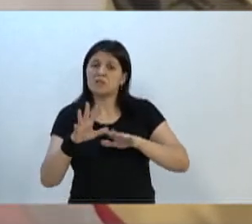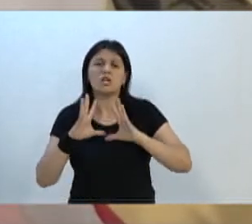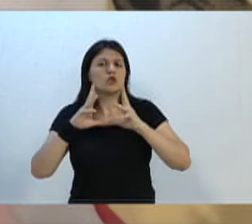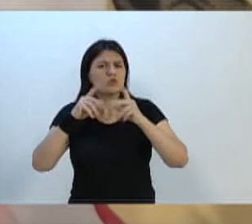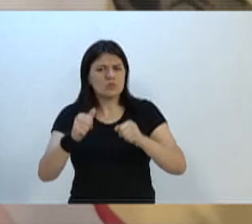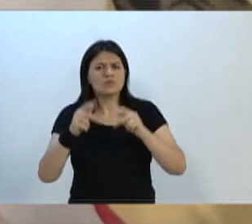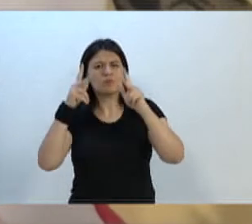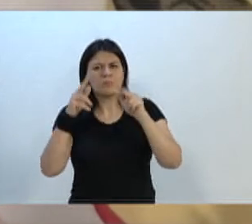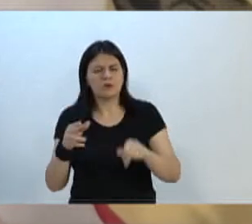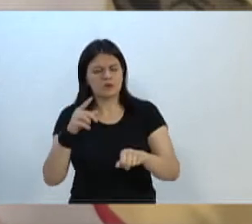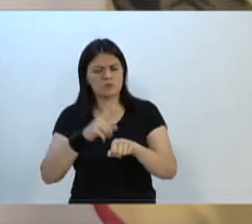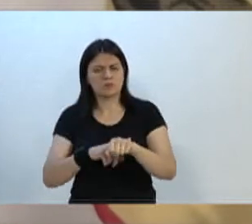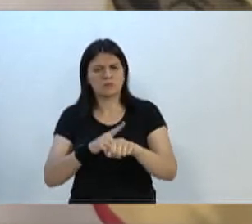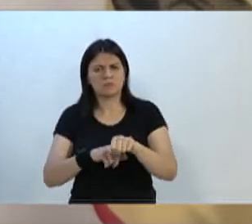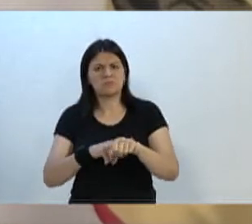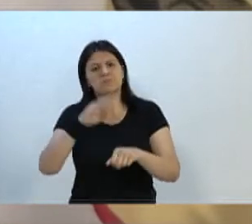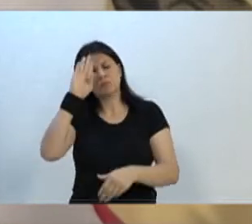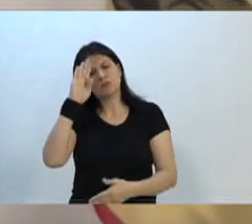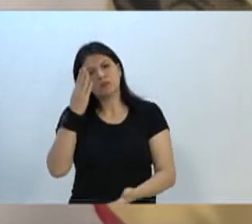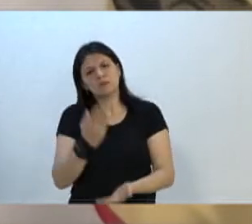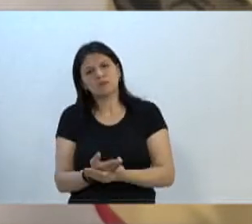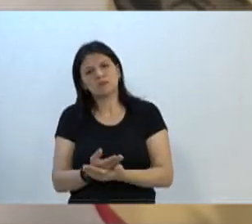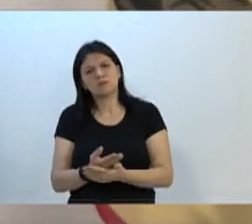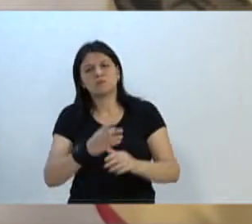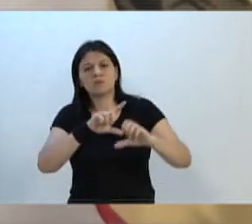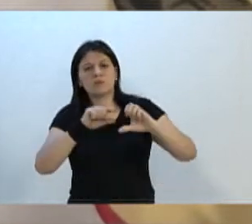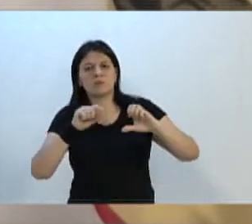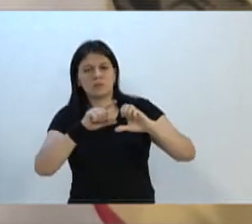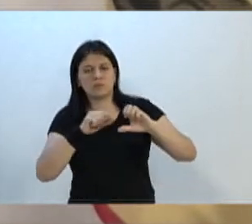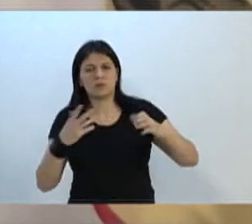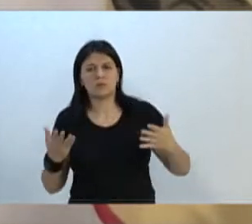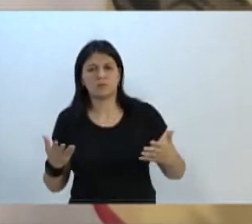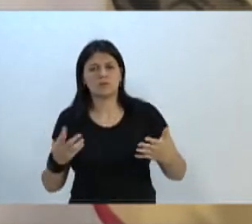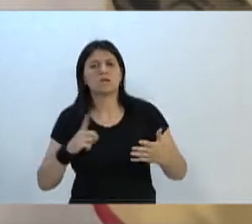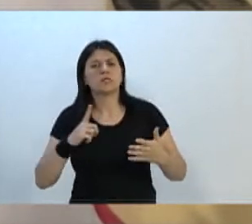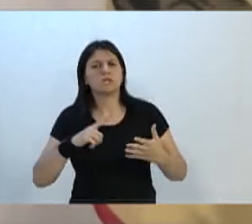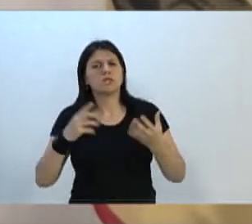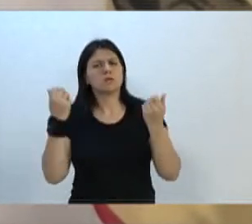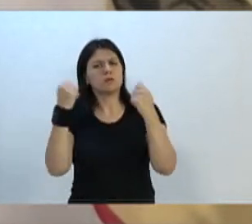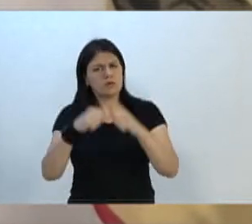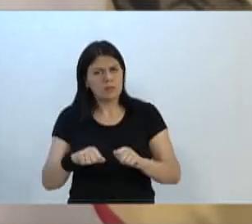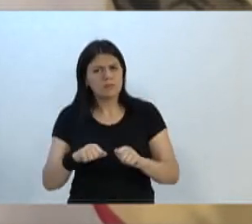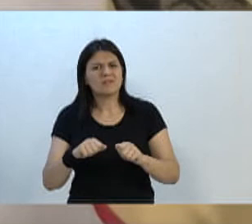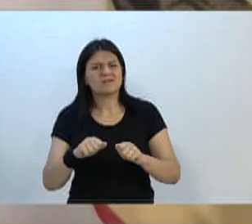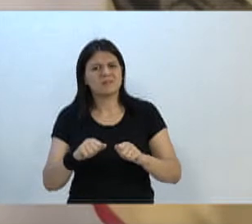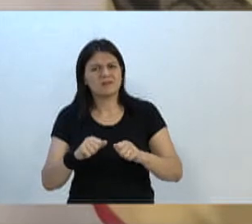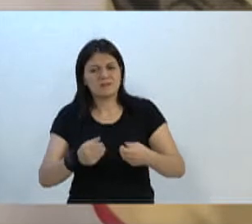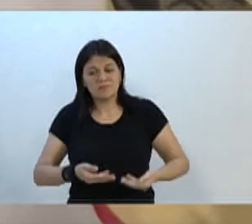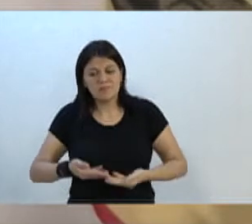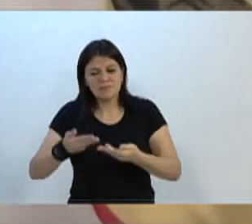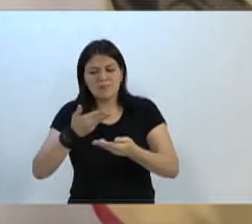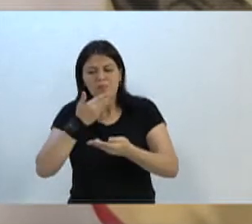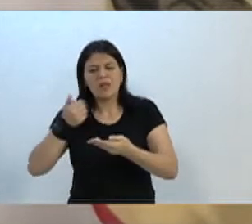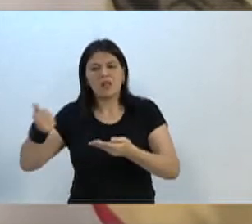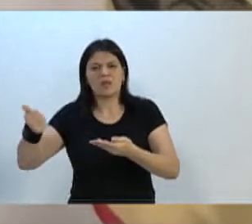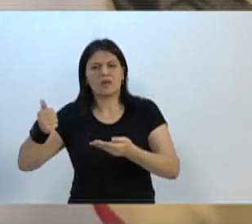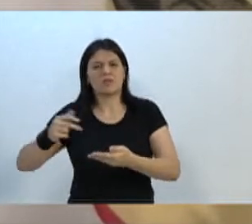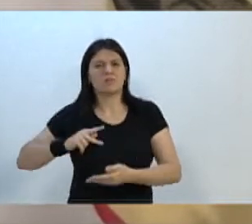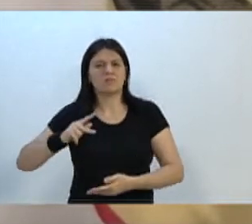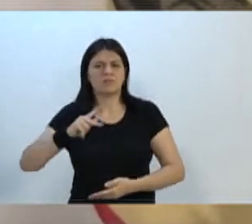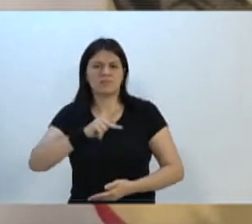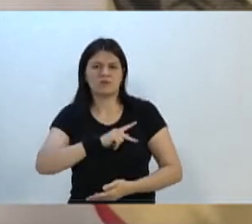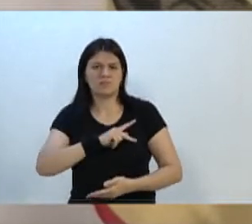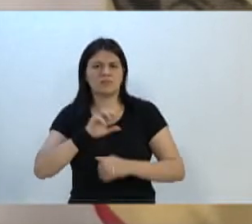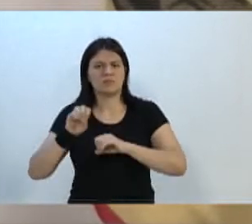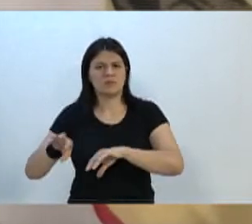é que as empresas Ou seja o mercado tem muito potencial para oferecer melhorias para educação pública seja